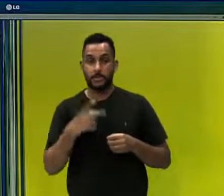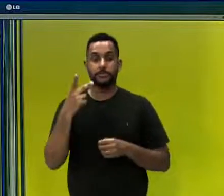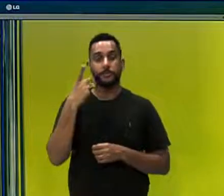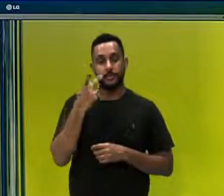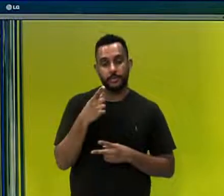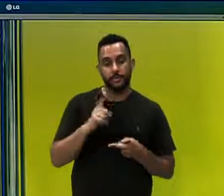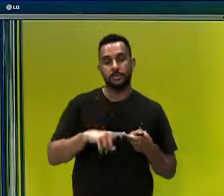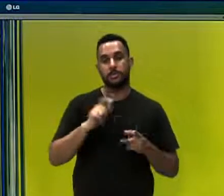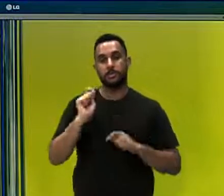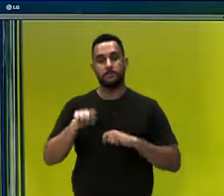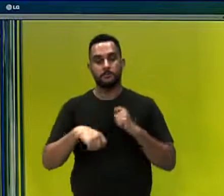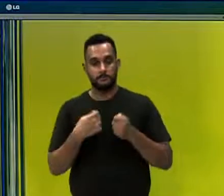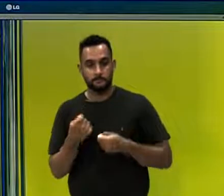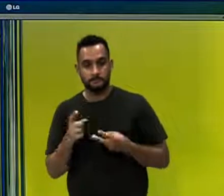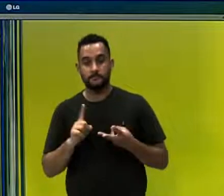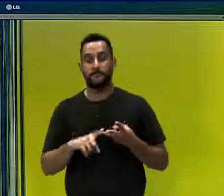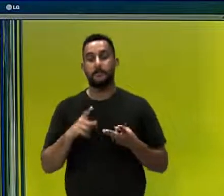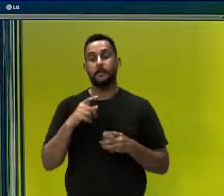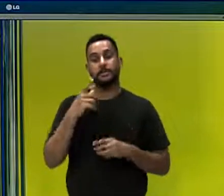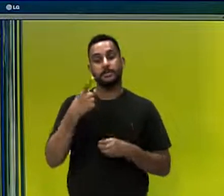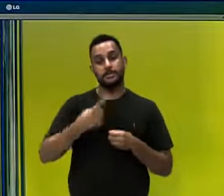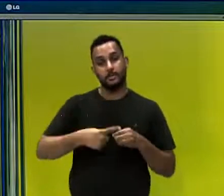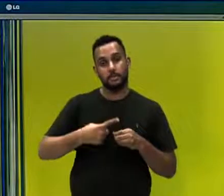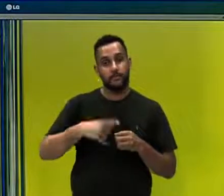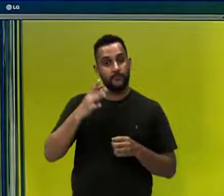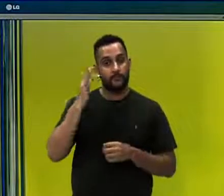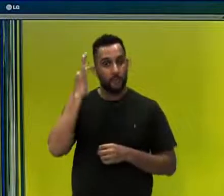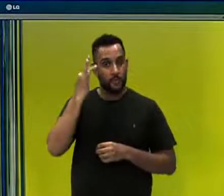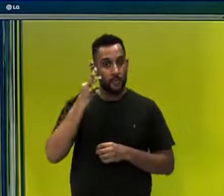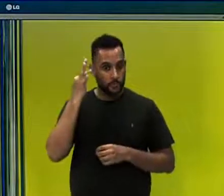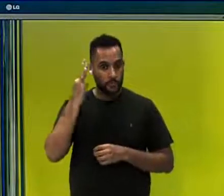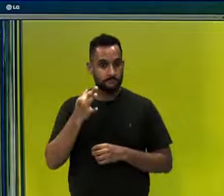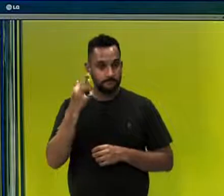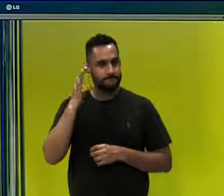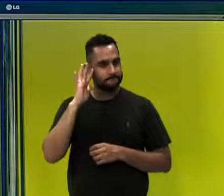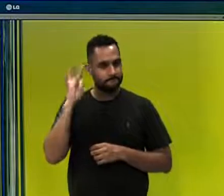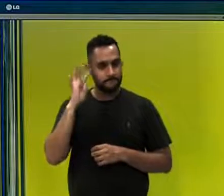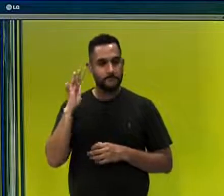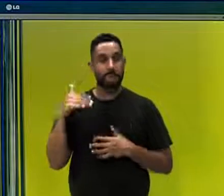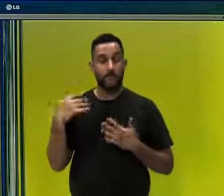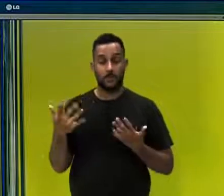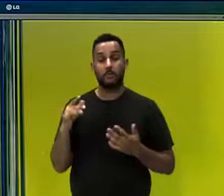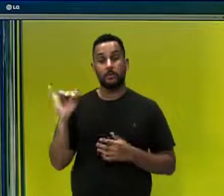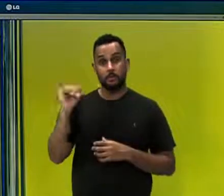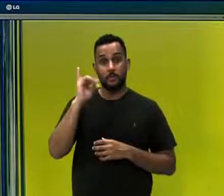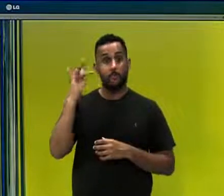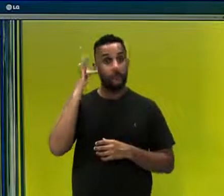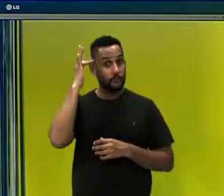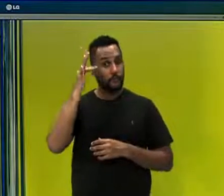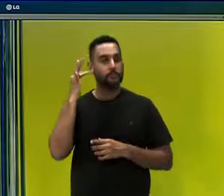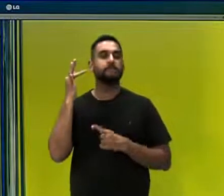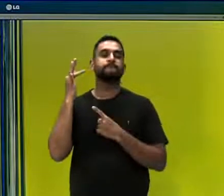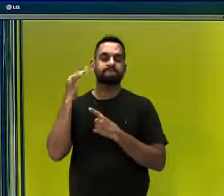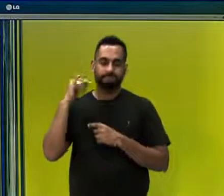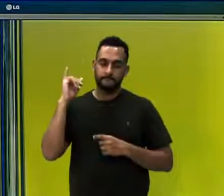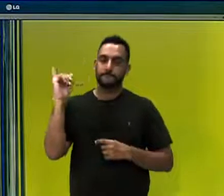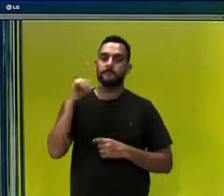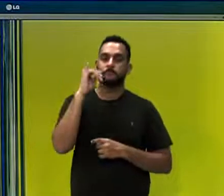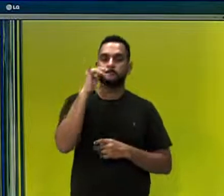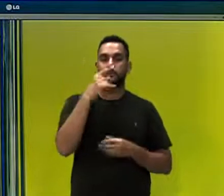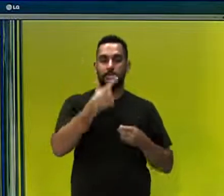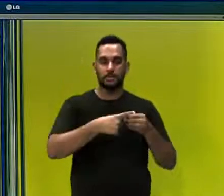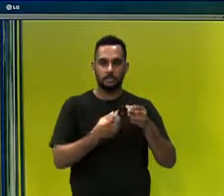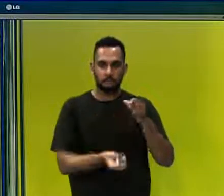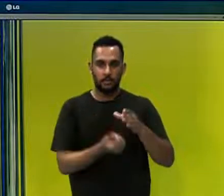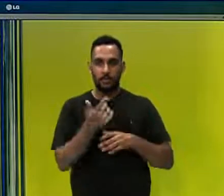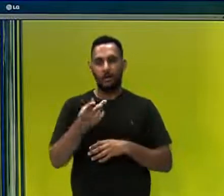política, administrativa, cidade filosófica. Então a gente vai ter até essa importância, né, da filosofia surgindo dentro das cidades. E lá